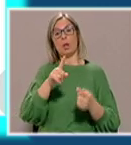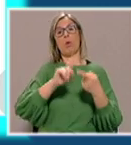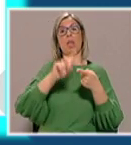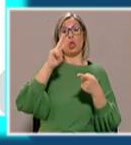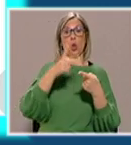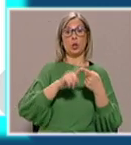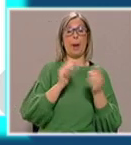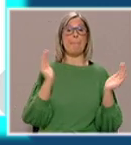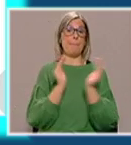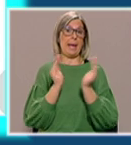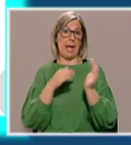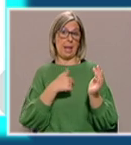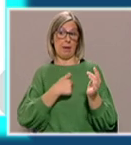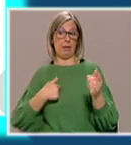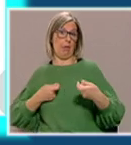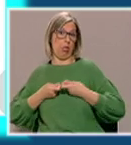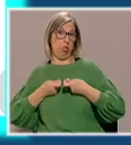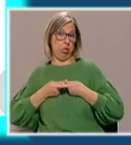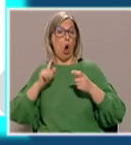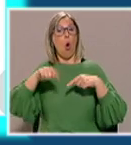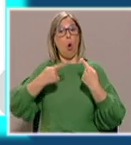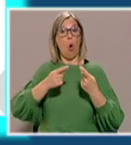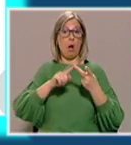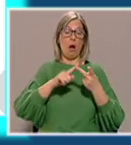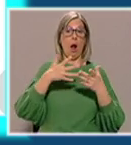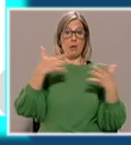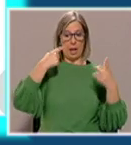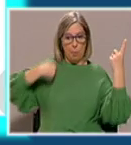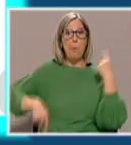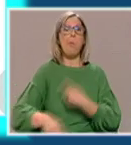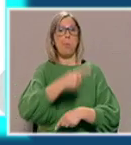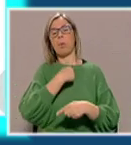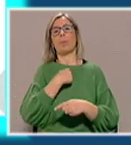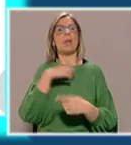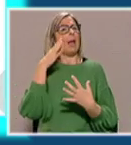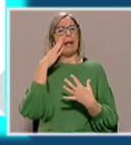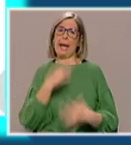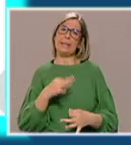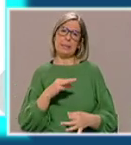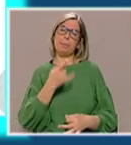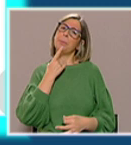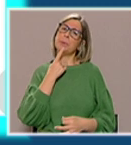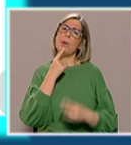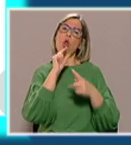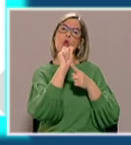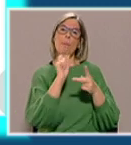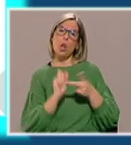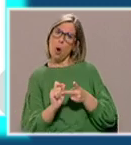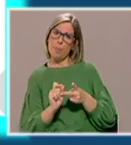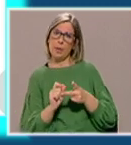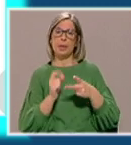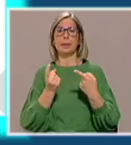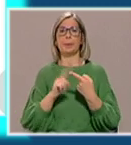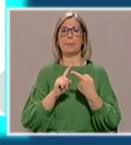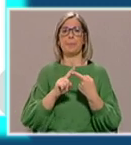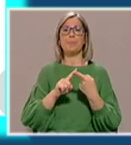pequena circulação e a circulação sistémica ou grande circulação. É simples, pelos nomes, de perceberem então do que é que se trata cada uma